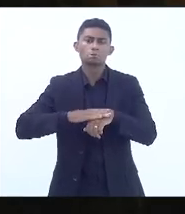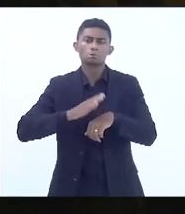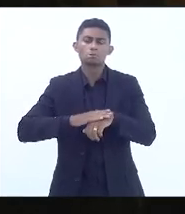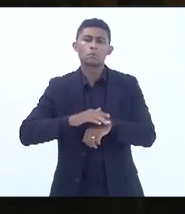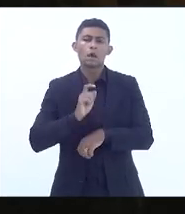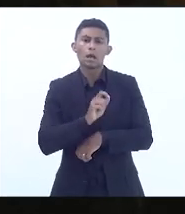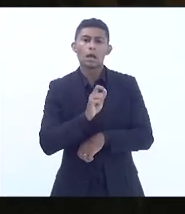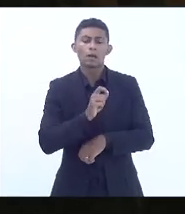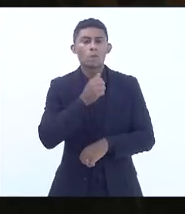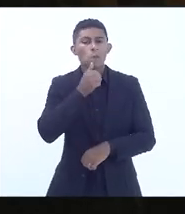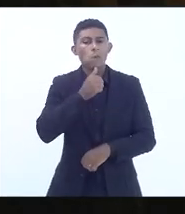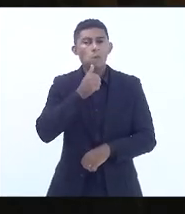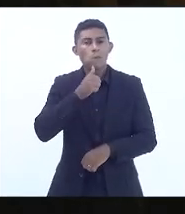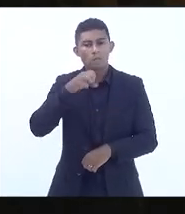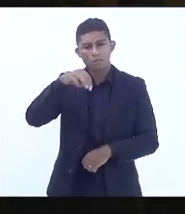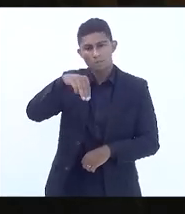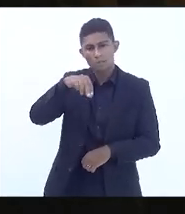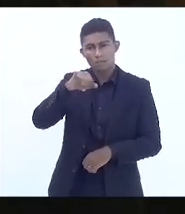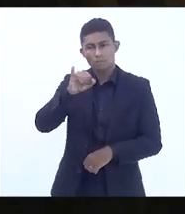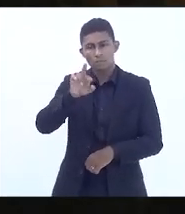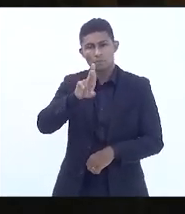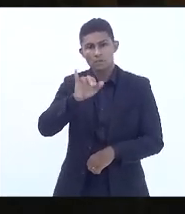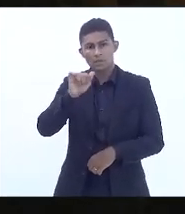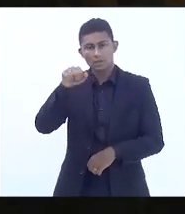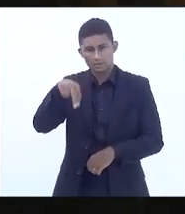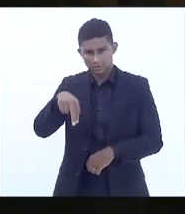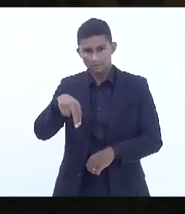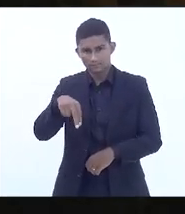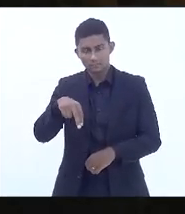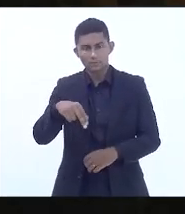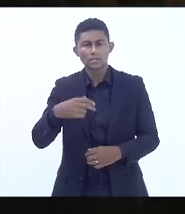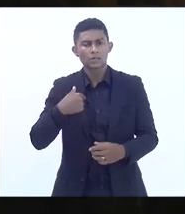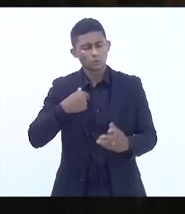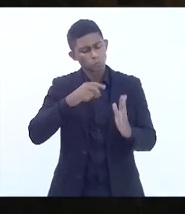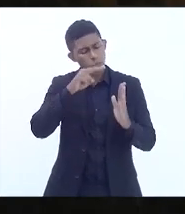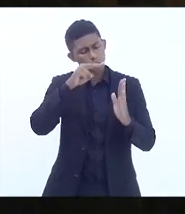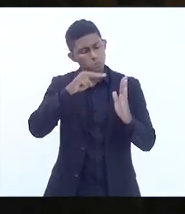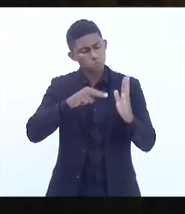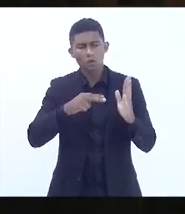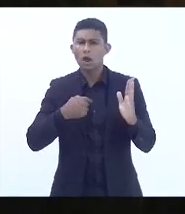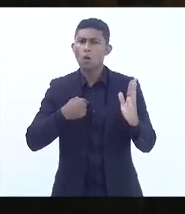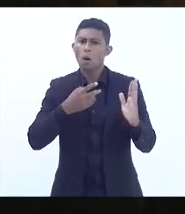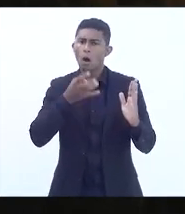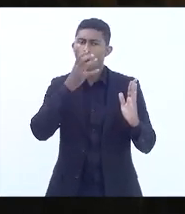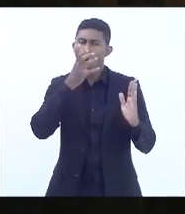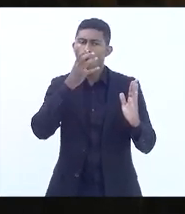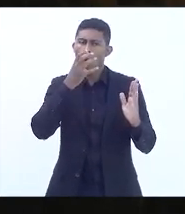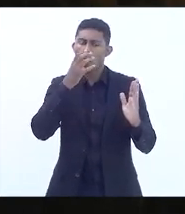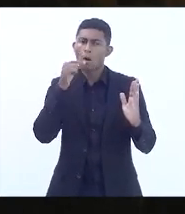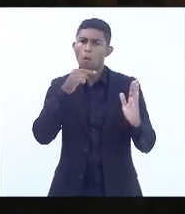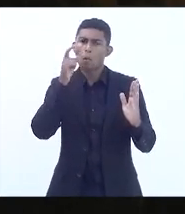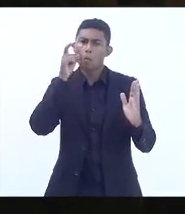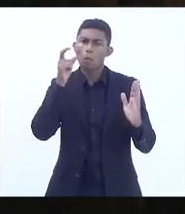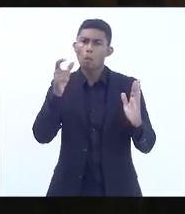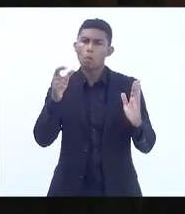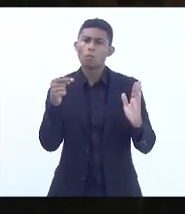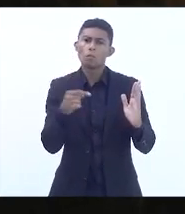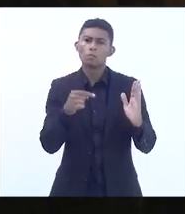Miriam Leitão, que eu achei admirável. O título